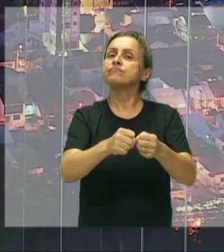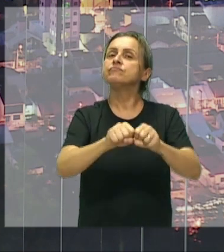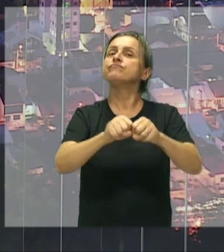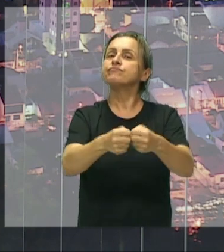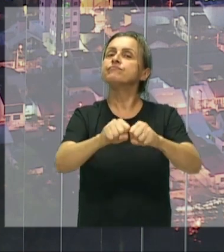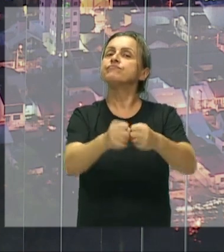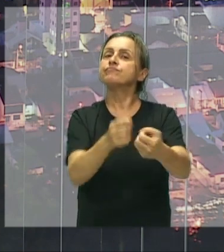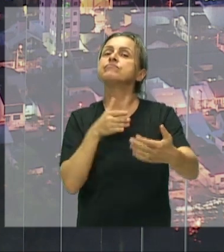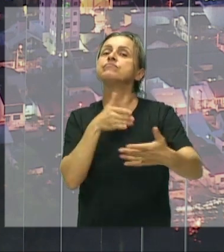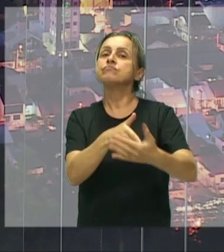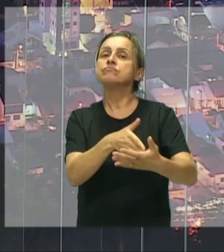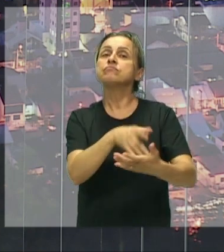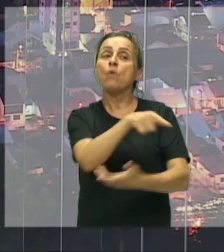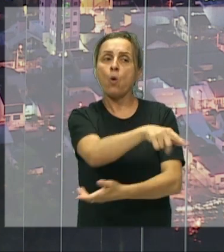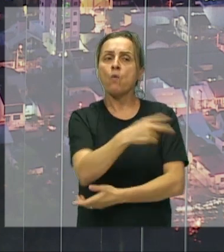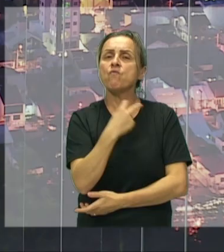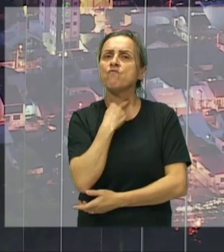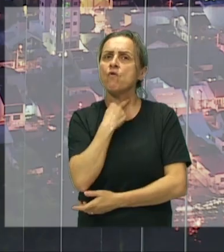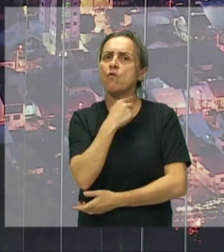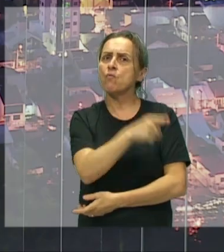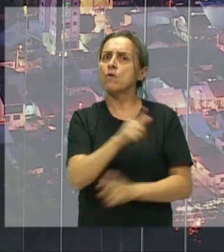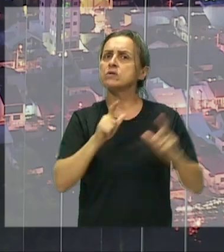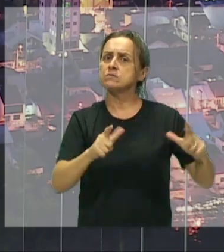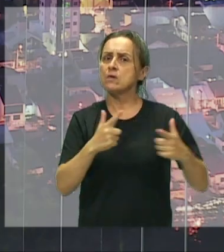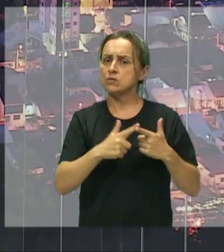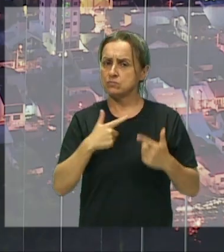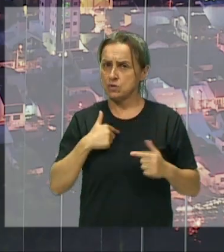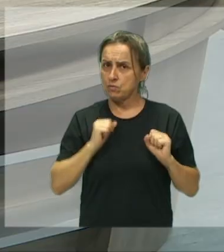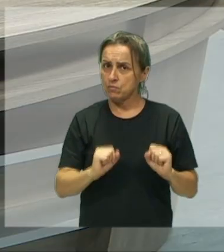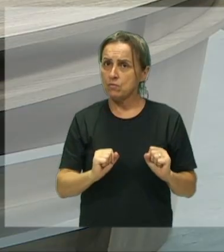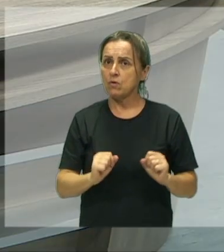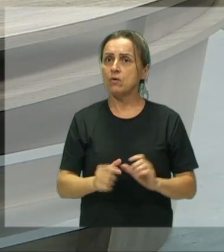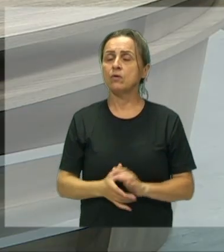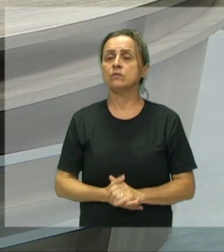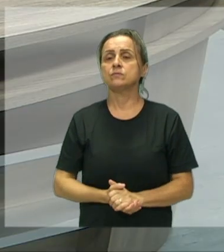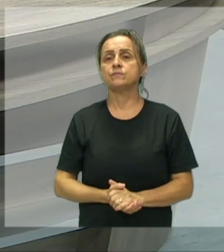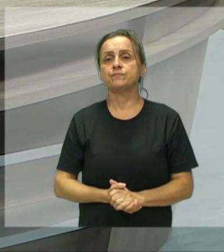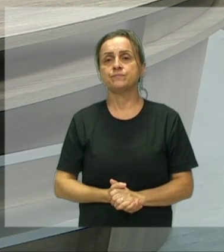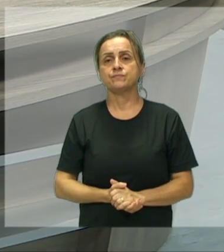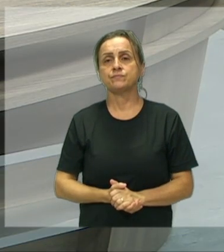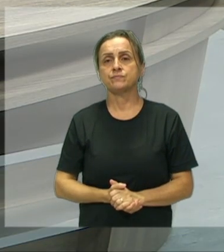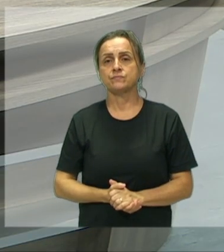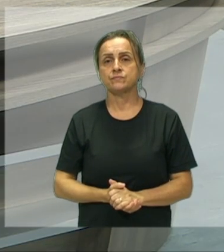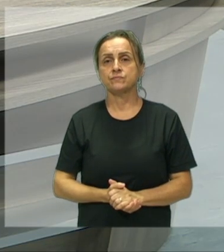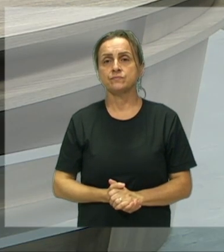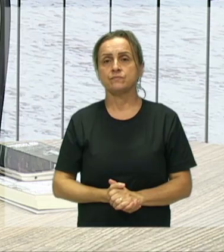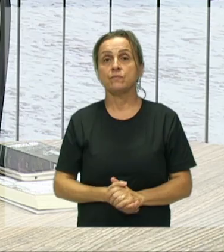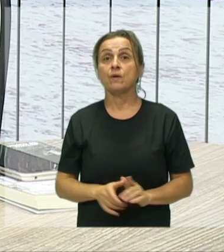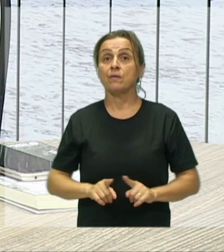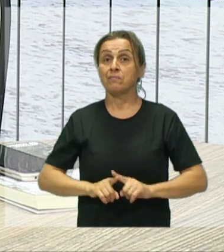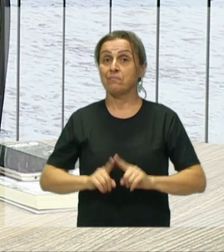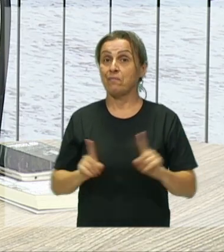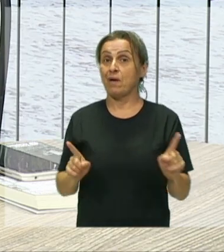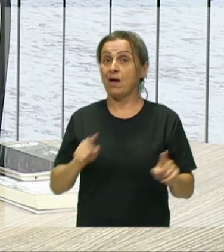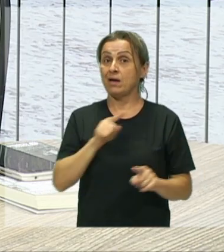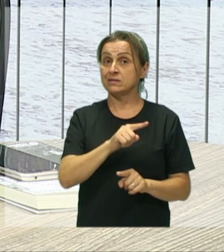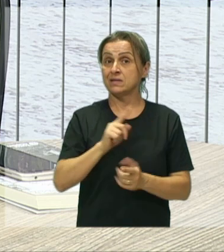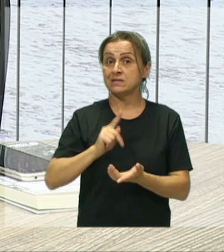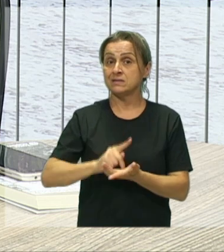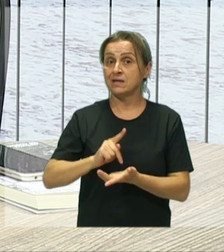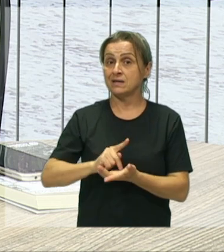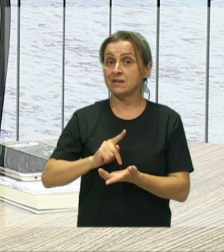eu vou ocupar esse espaço porque eu posso ocupar esse espaço. Então, mas essa realidade, Elis, que você fala do Rio Grande do Sul, ela aconteceu em